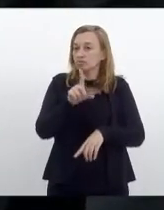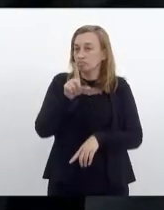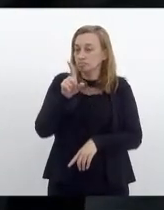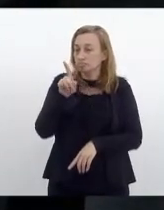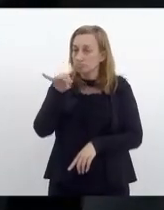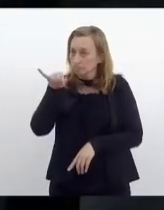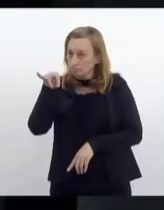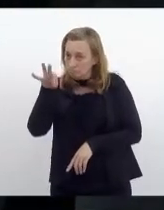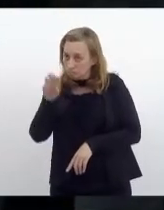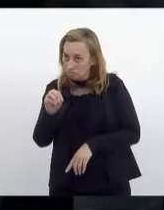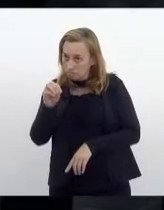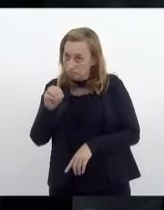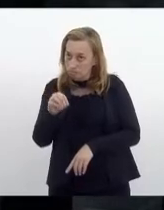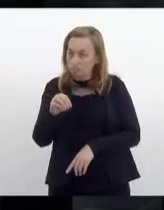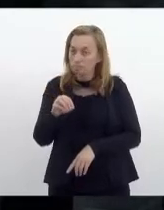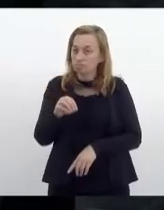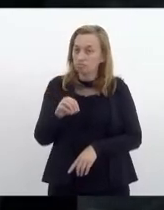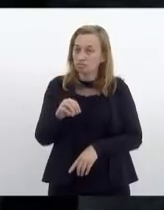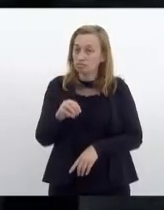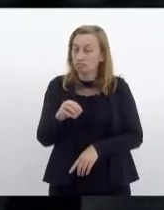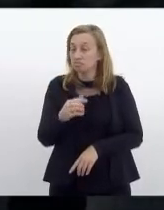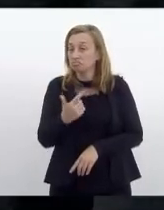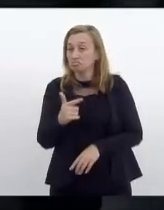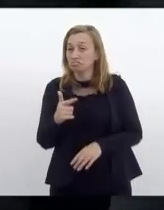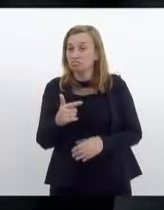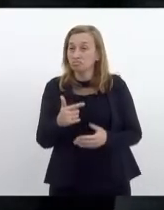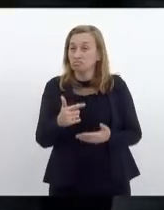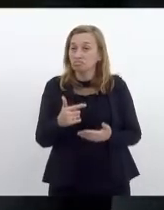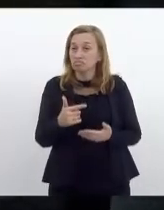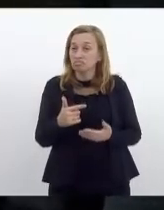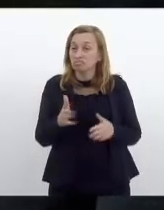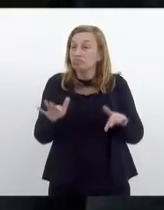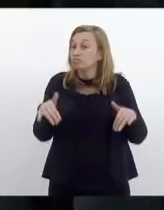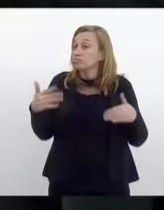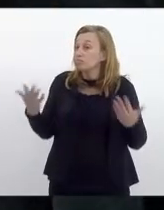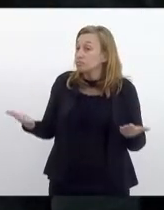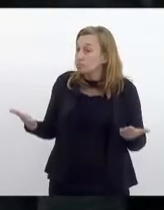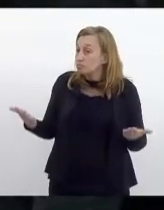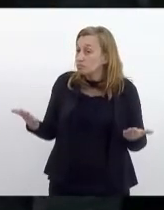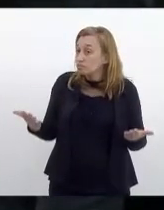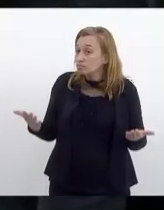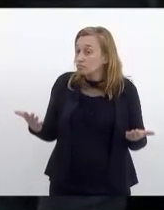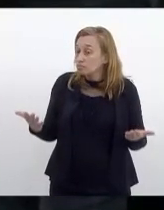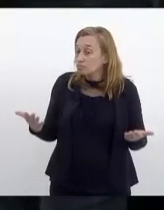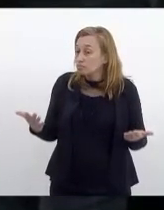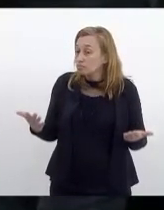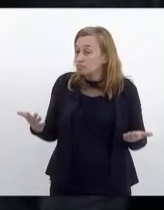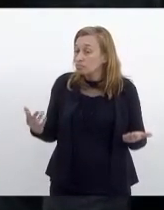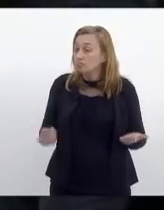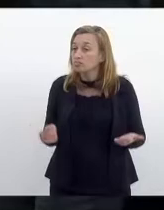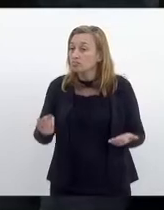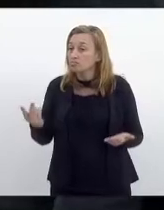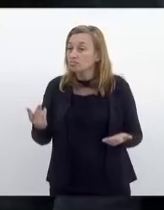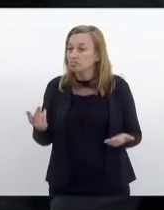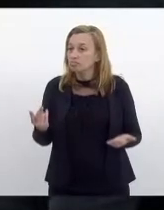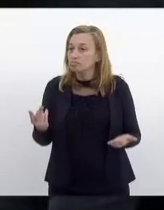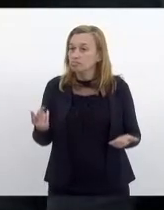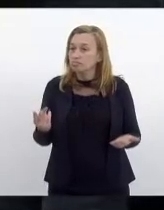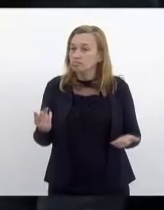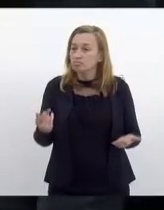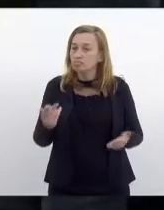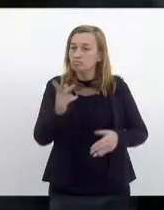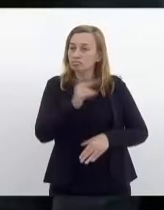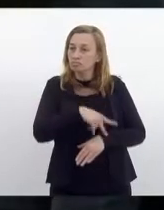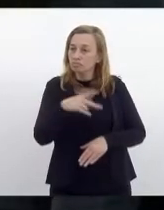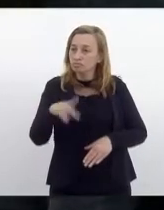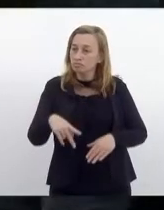perene, sem que haja um disciplinamento sobre qual vai ser a remuneração, a contrapartida remuneratória dos autores desse material, que são